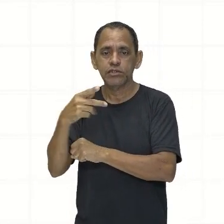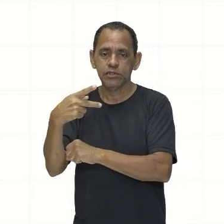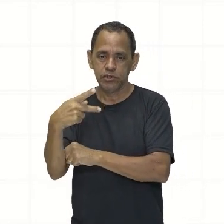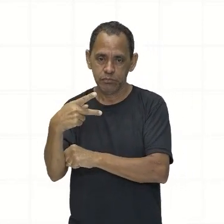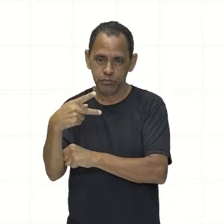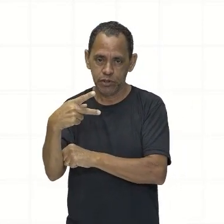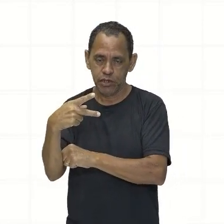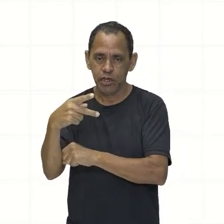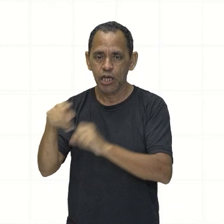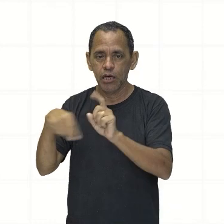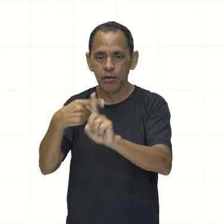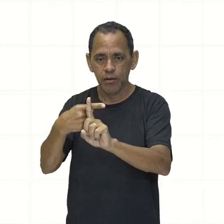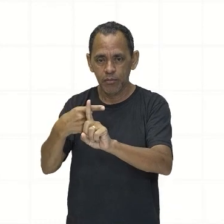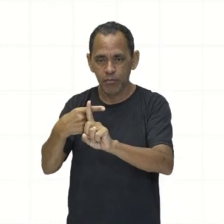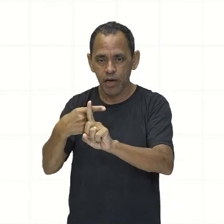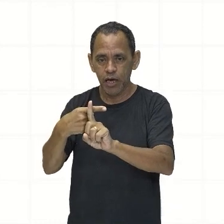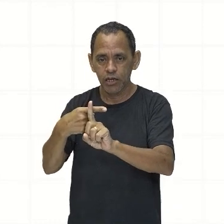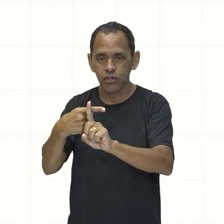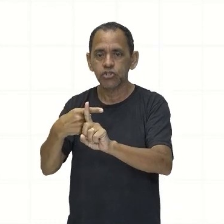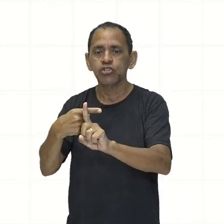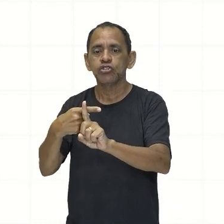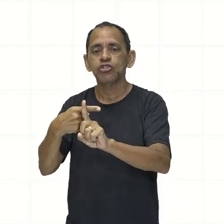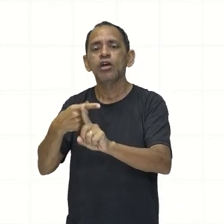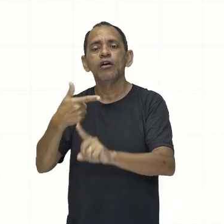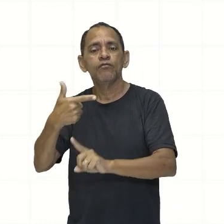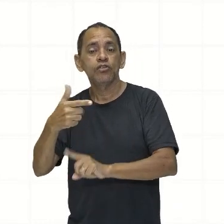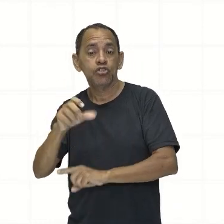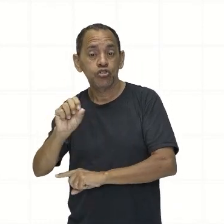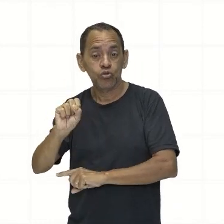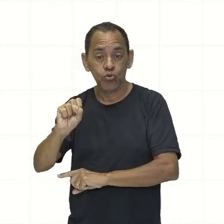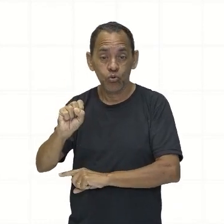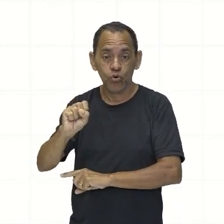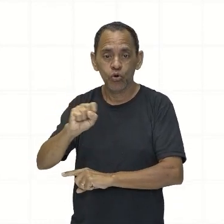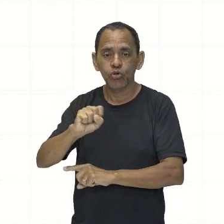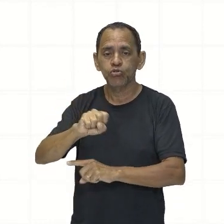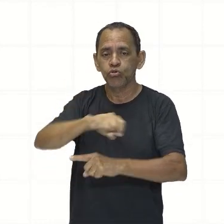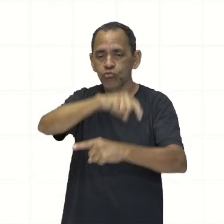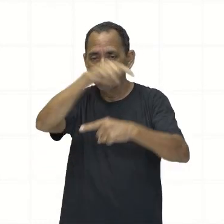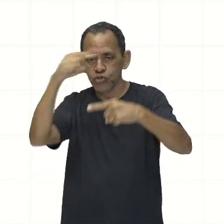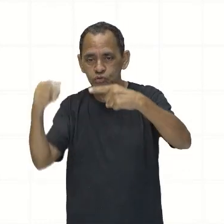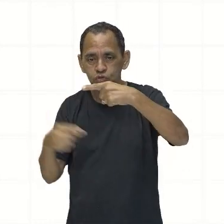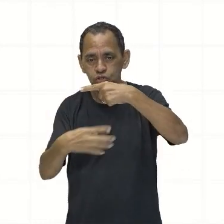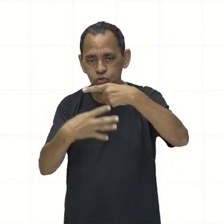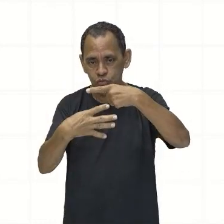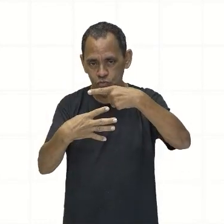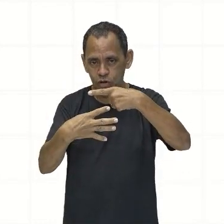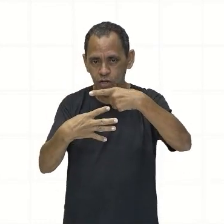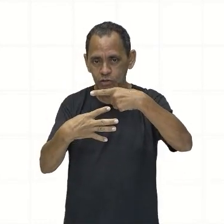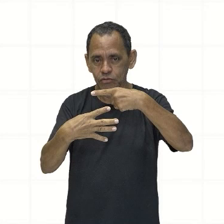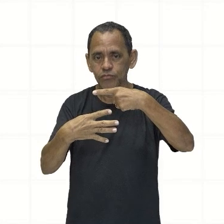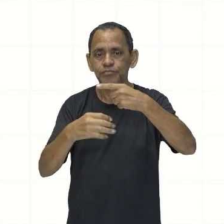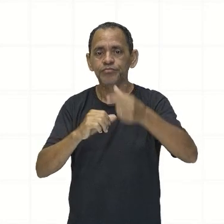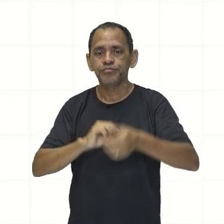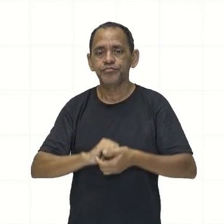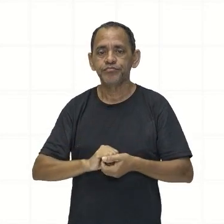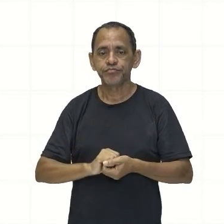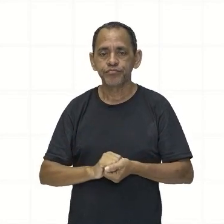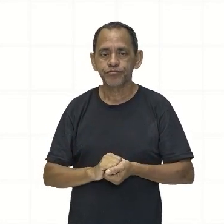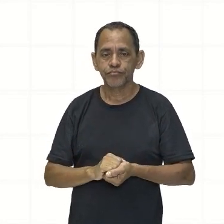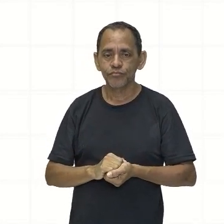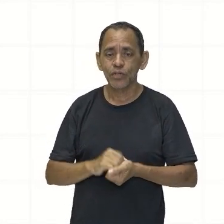P mais 28 dividido por 4. Ó.